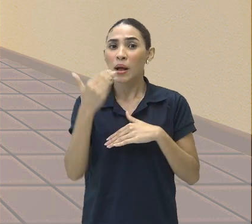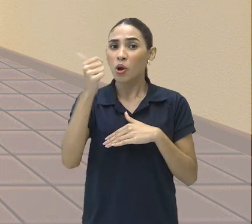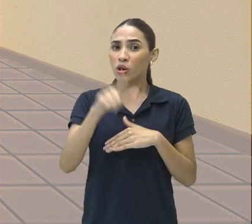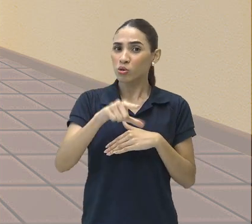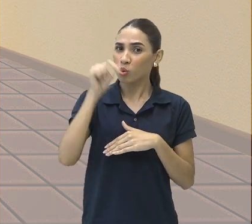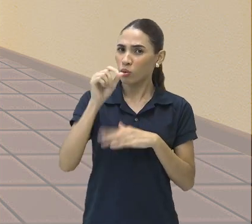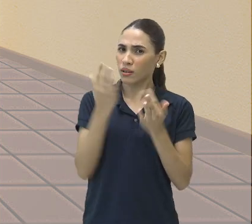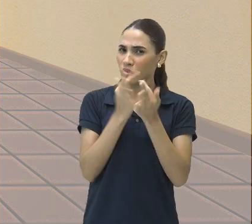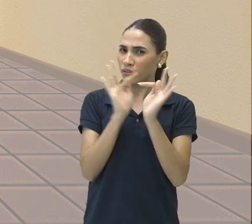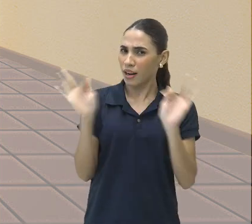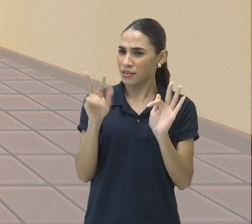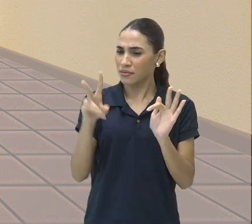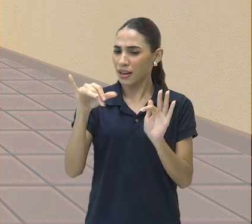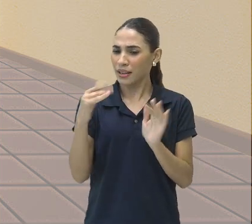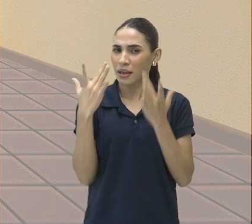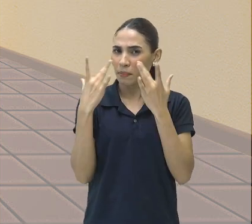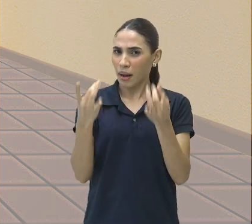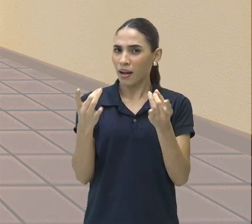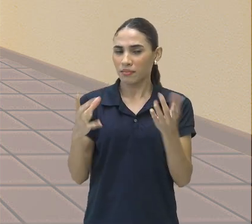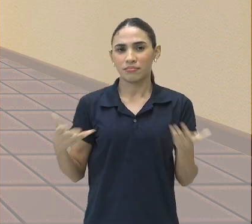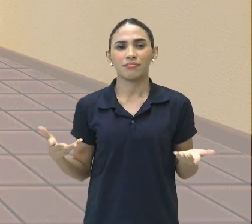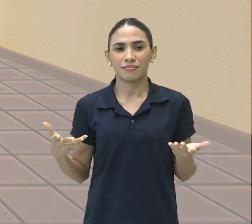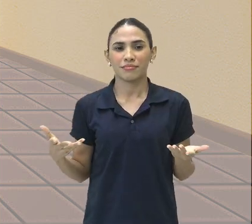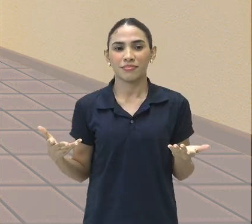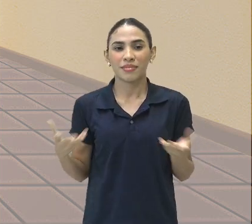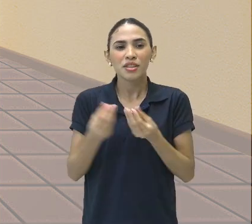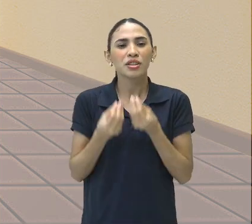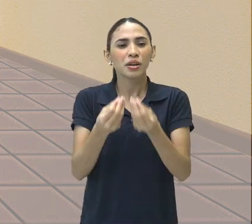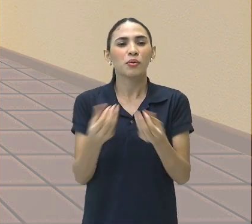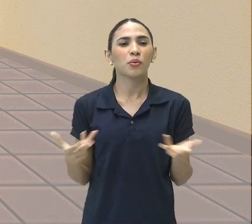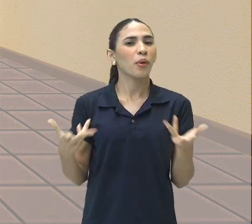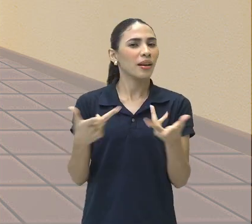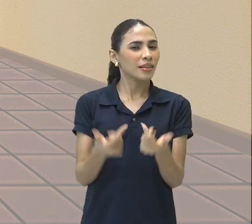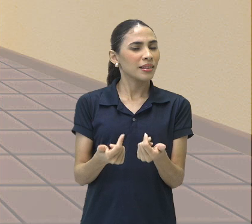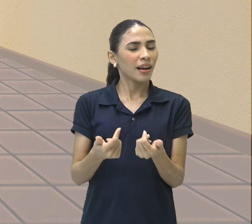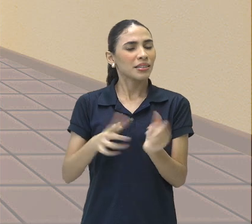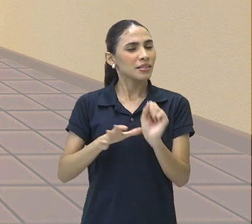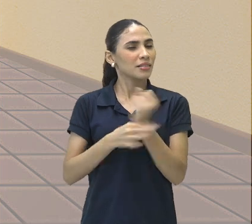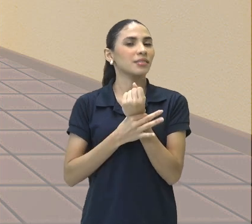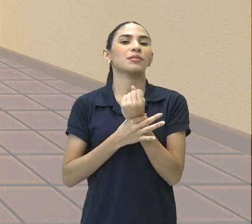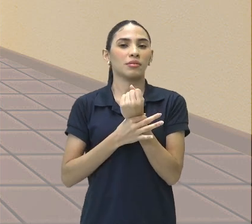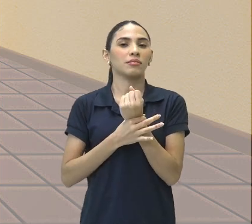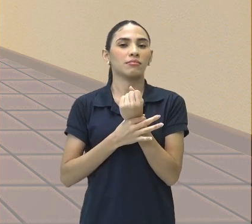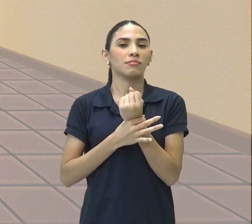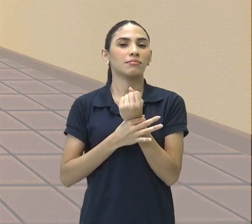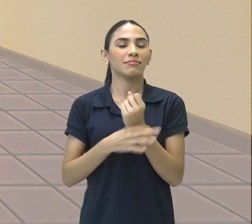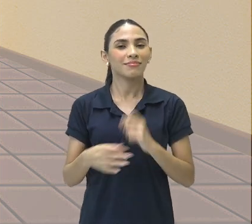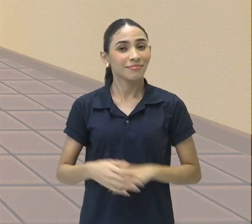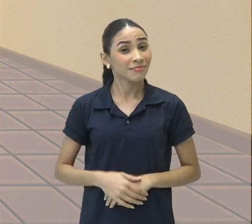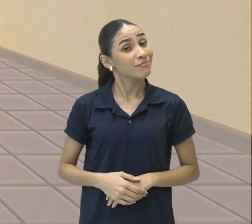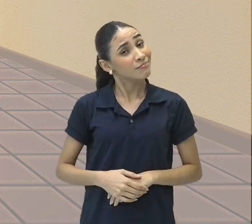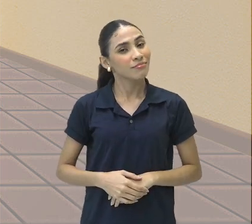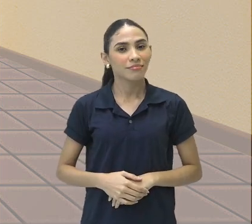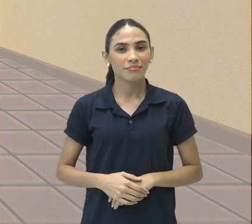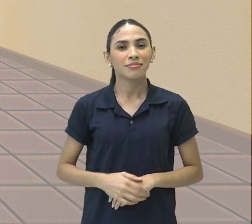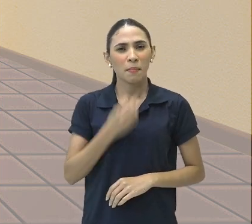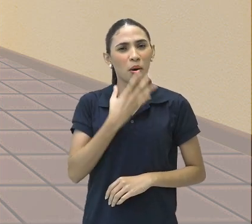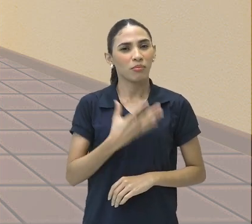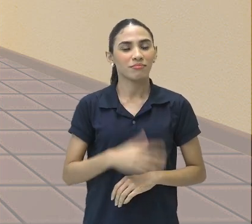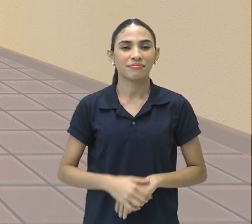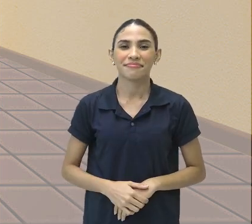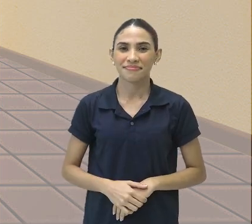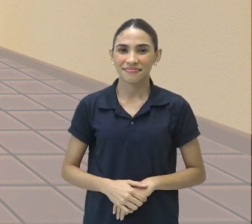Será que é uma frase que vai chamar a atenção aí? Entregando qualidade e confiança, né? Acho que vai dar bom,